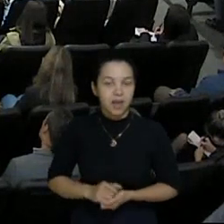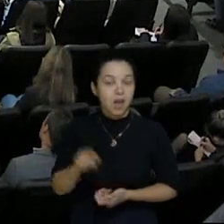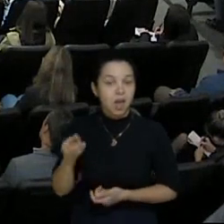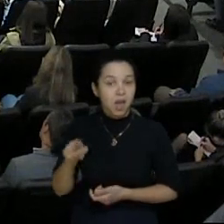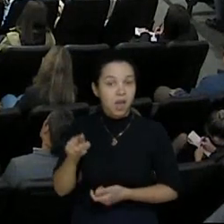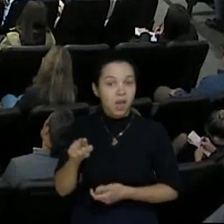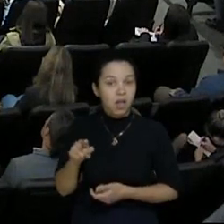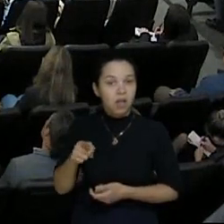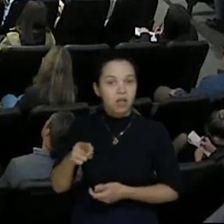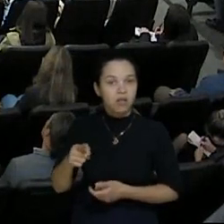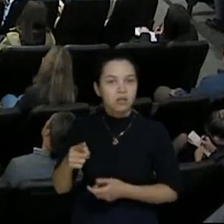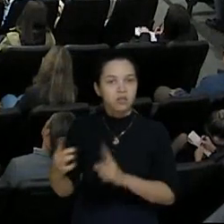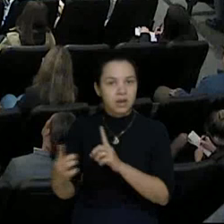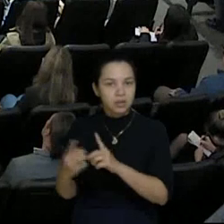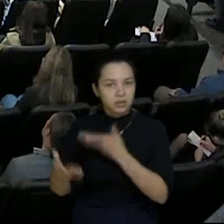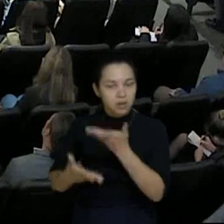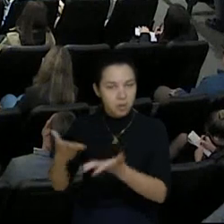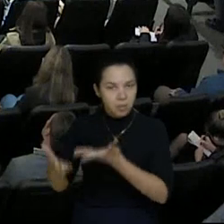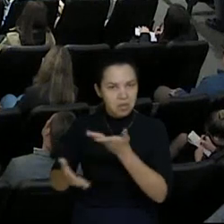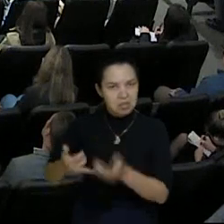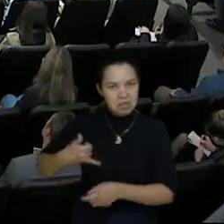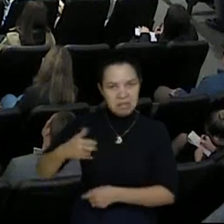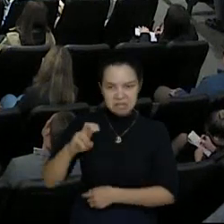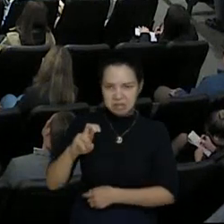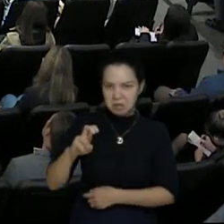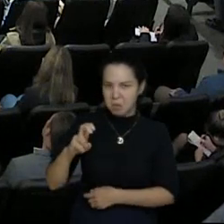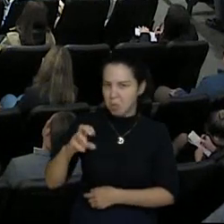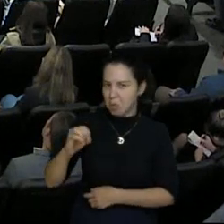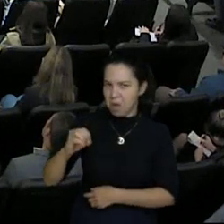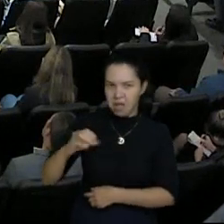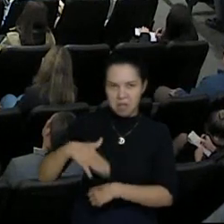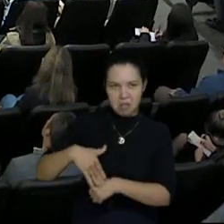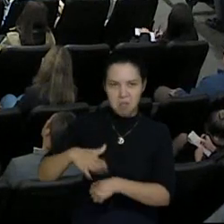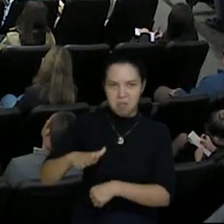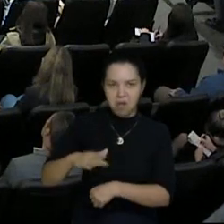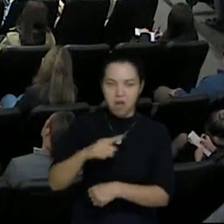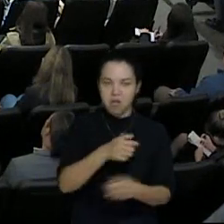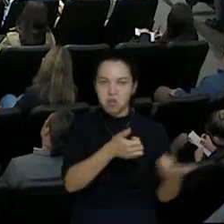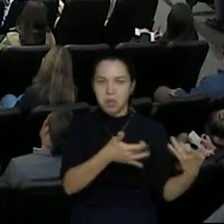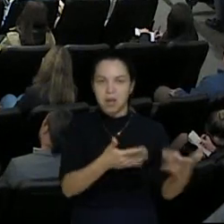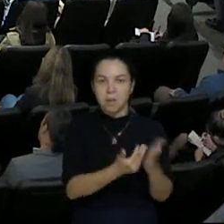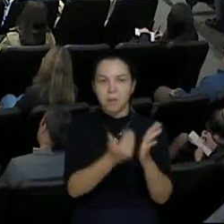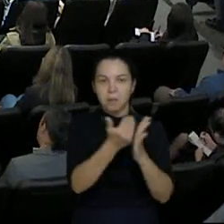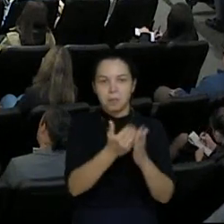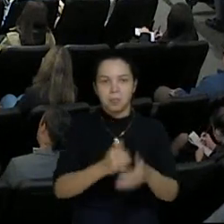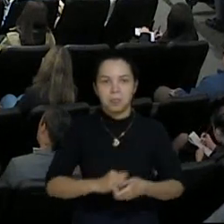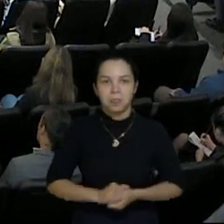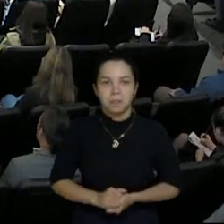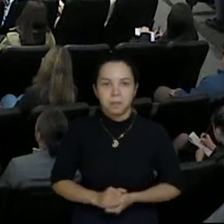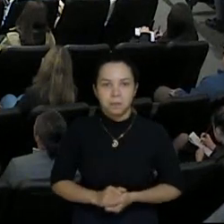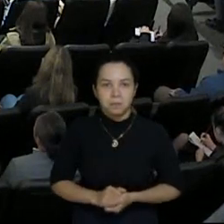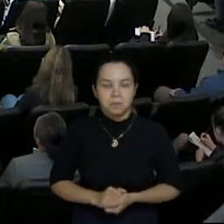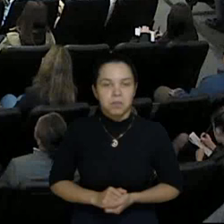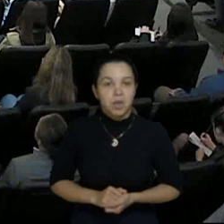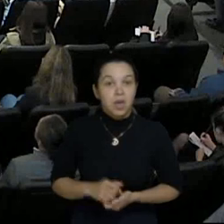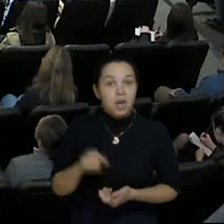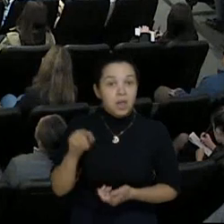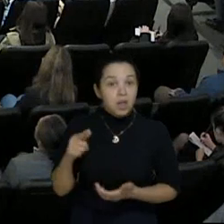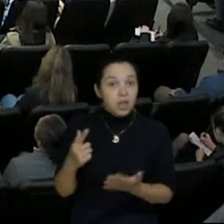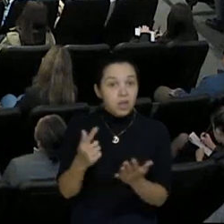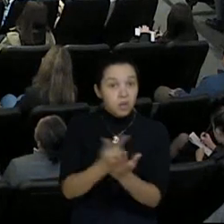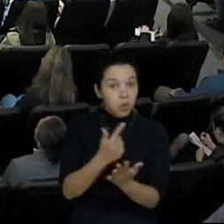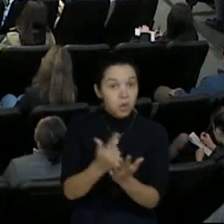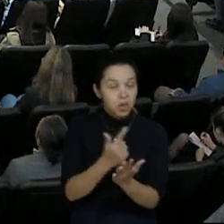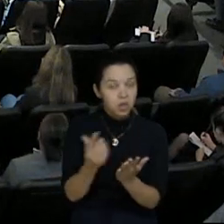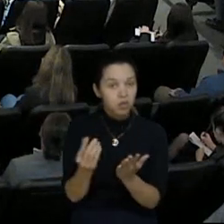né a Ângela vai falar um pouquinho mais ele fez um vernissagem de um livro com todas as obras dele